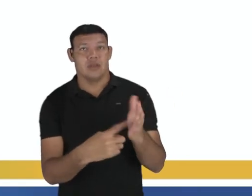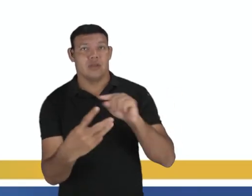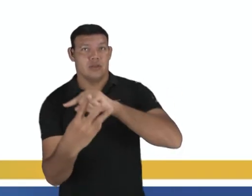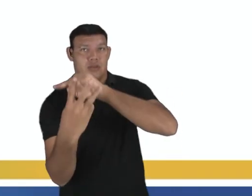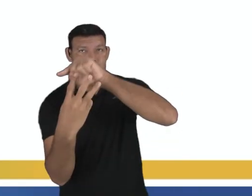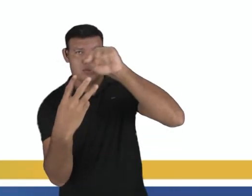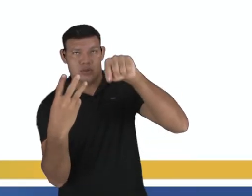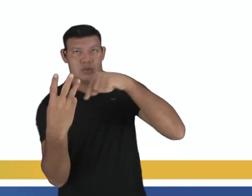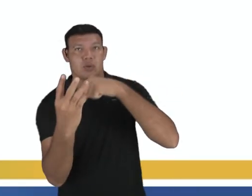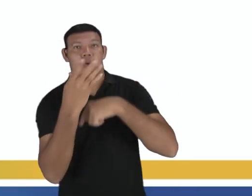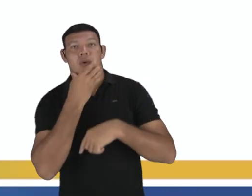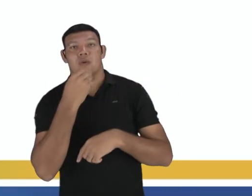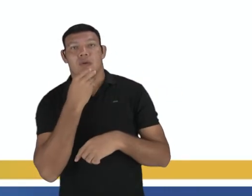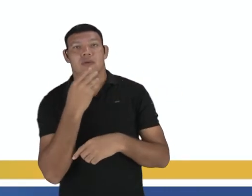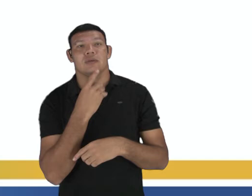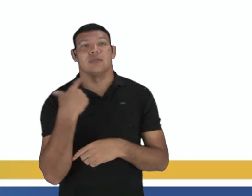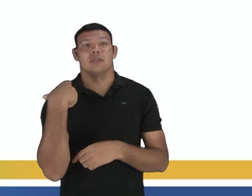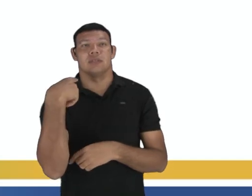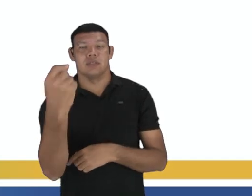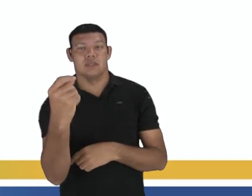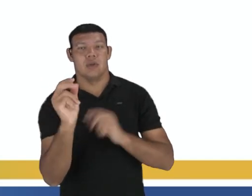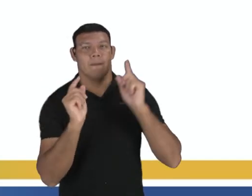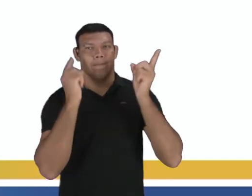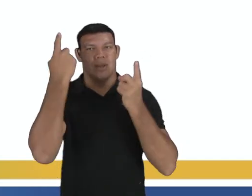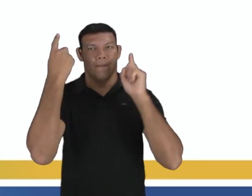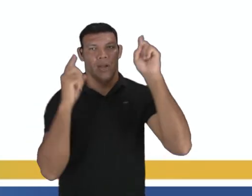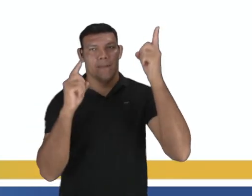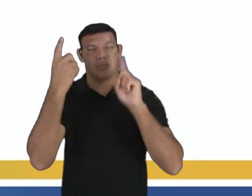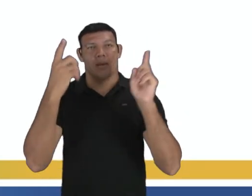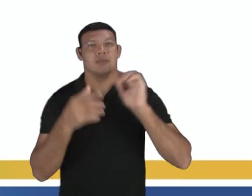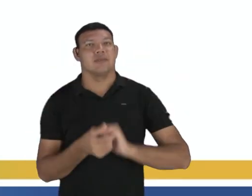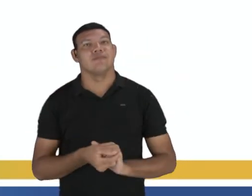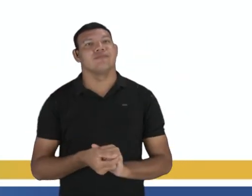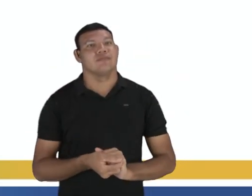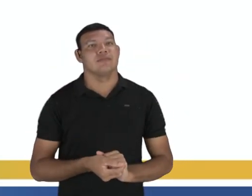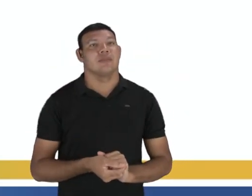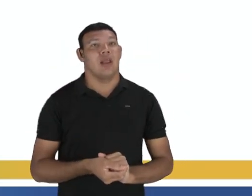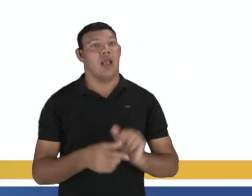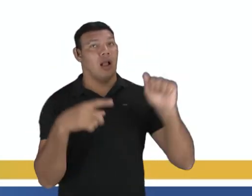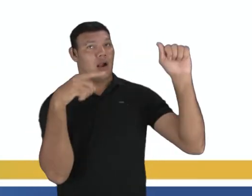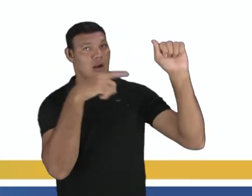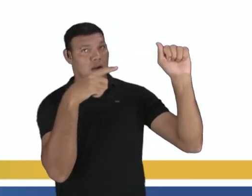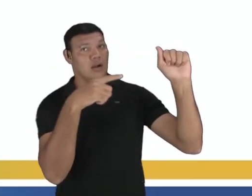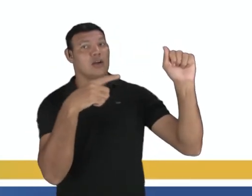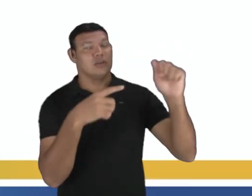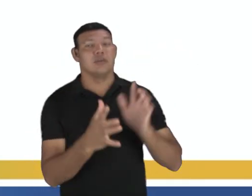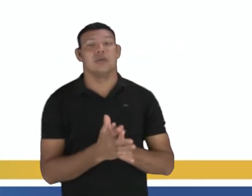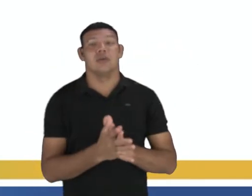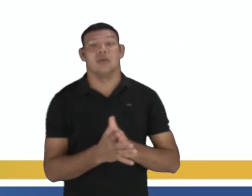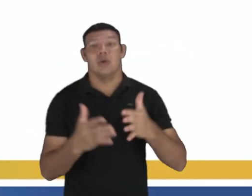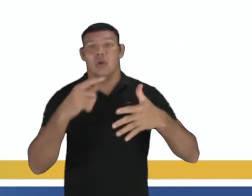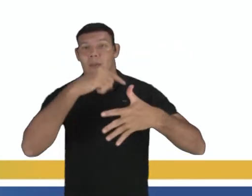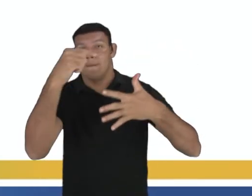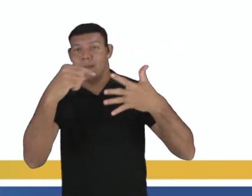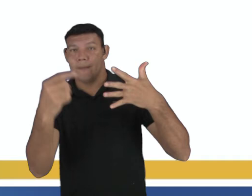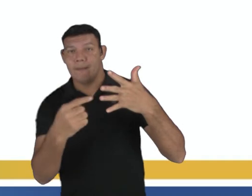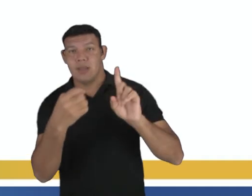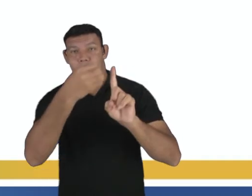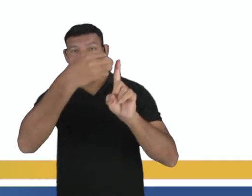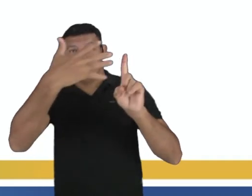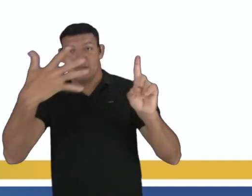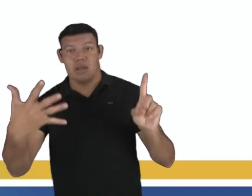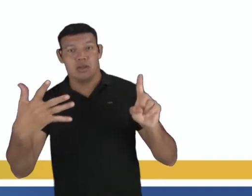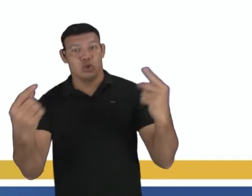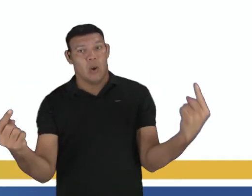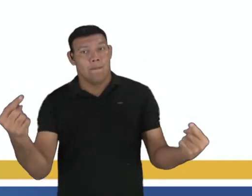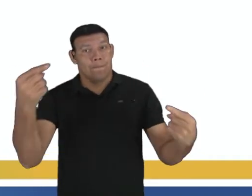temos? O operador de quê? De oposição, que é o mas. Carlos correu 20 quilômetros, mas não bateu